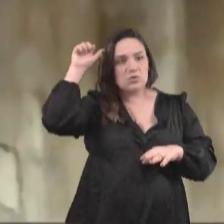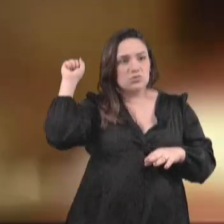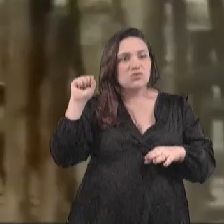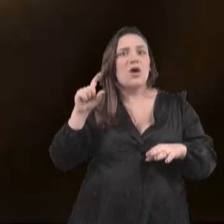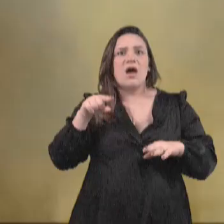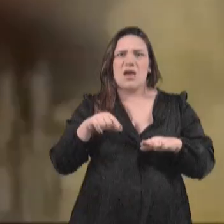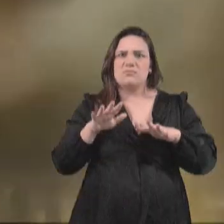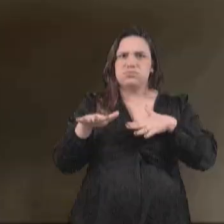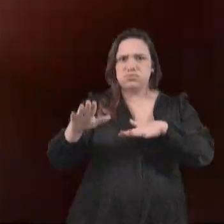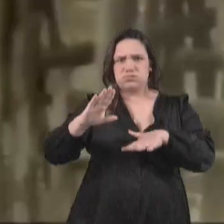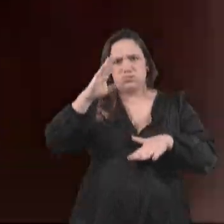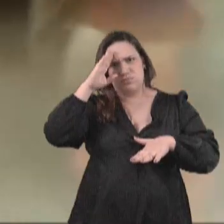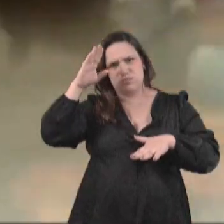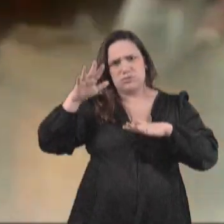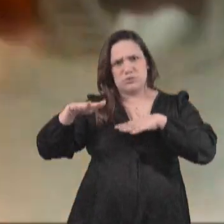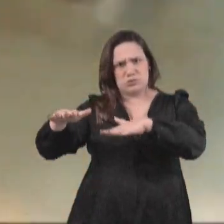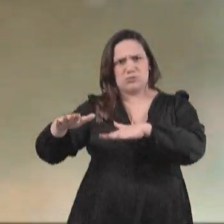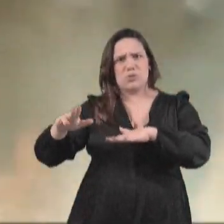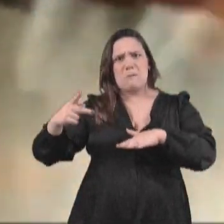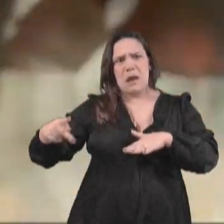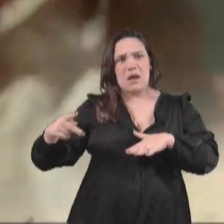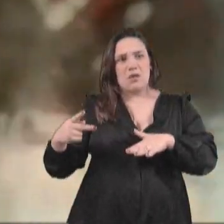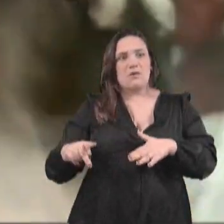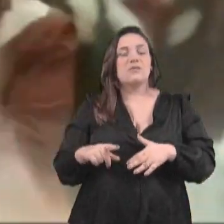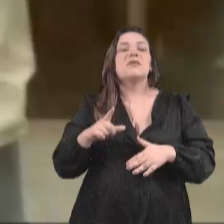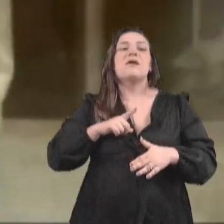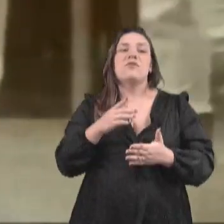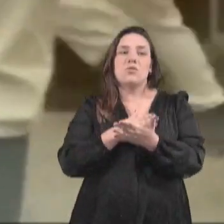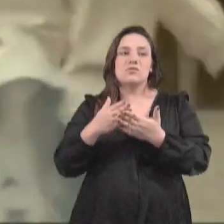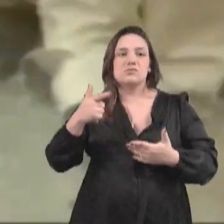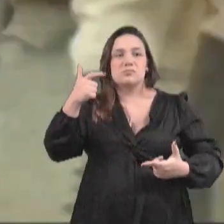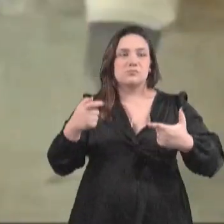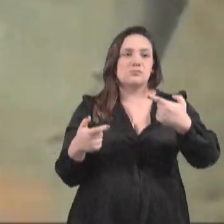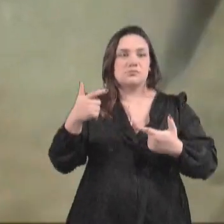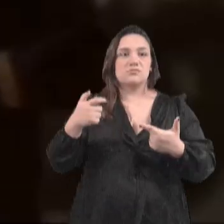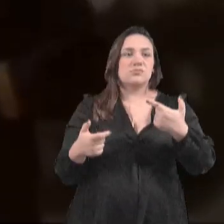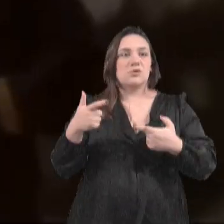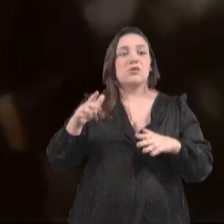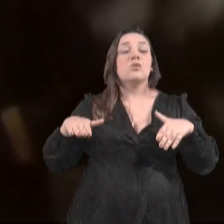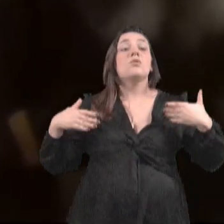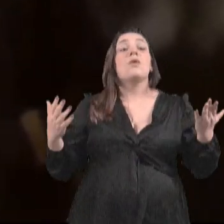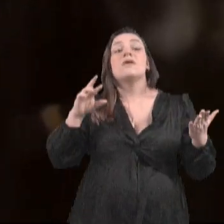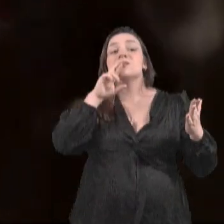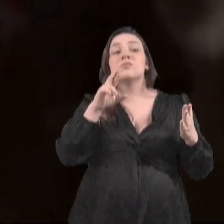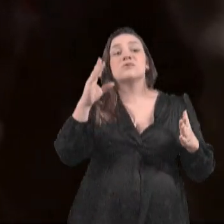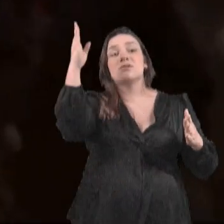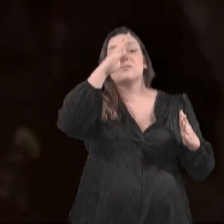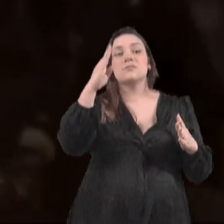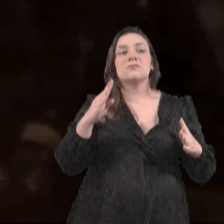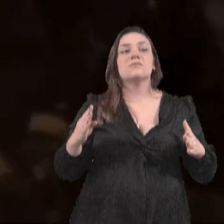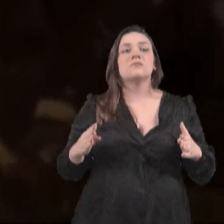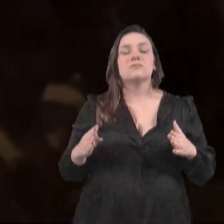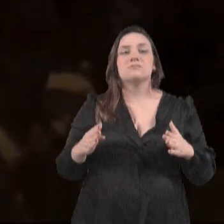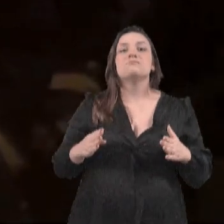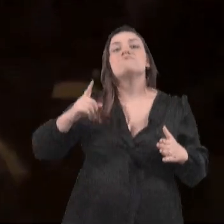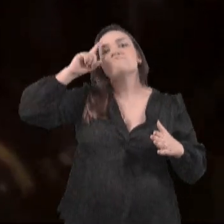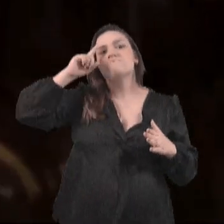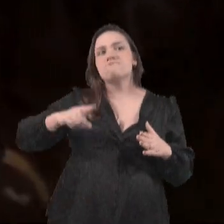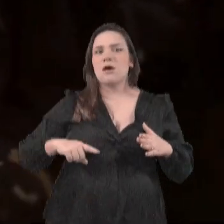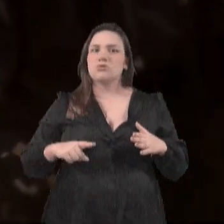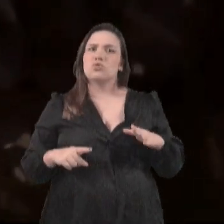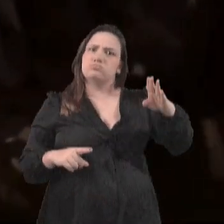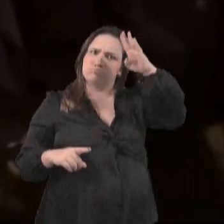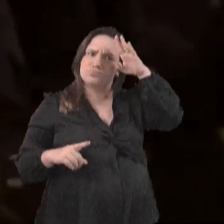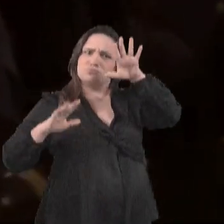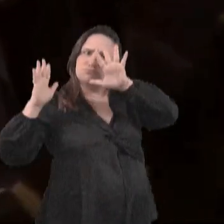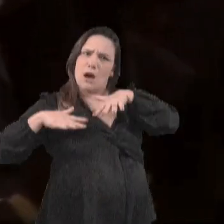Paraguaio em dezembro de 1864, declarada a guerra, uma das primeiras reações brasileiras foi a de enviar um contingente